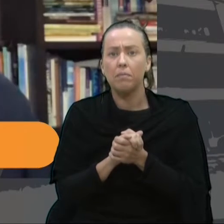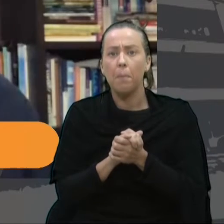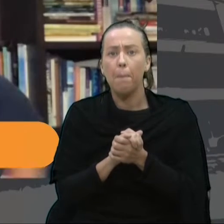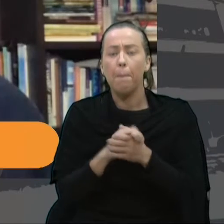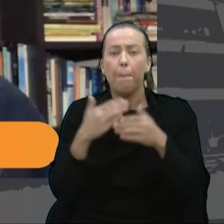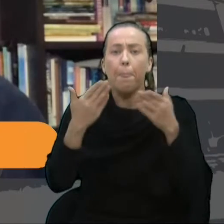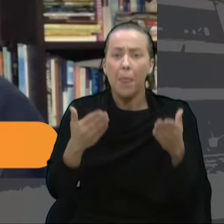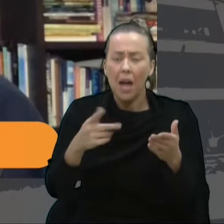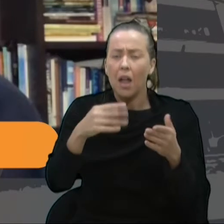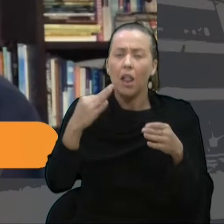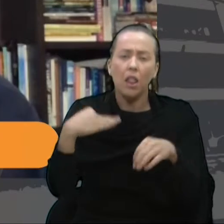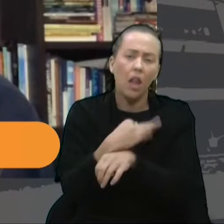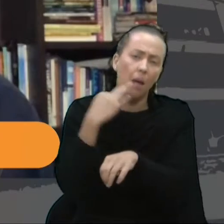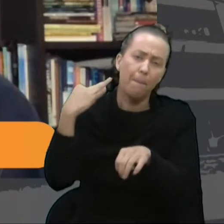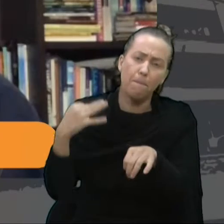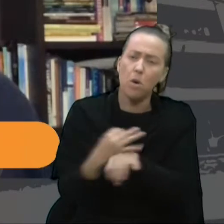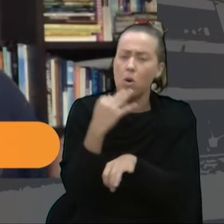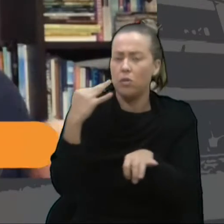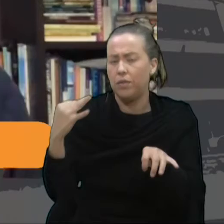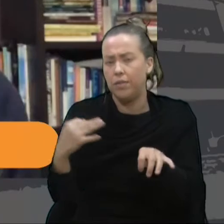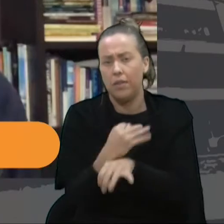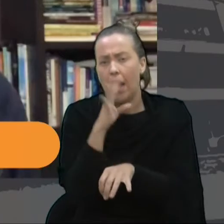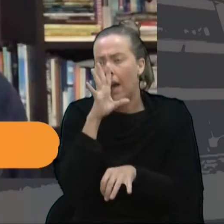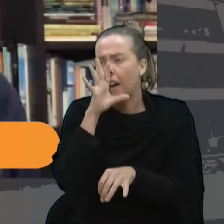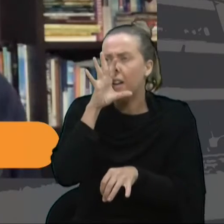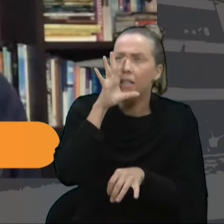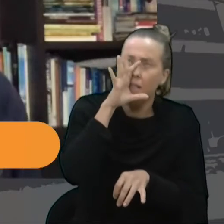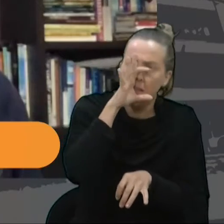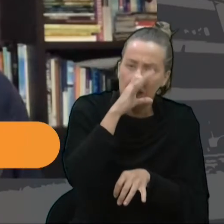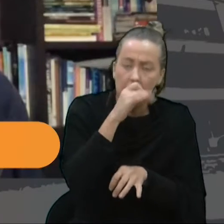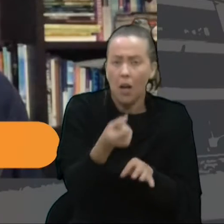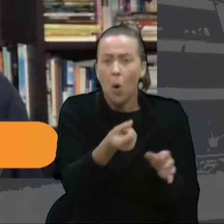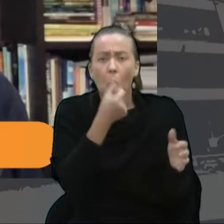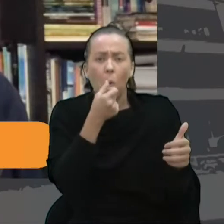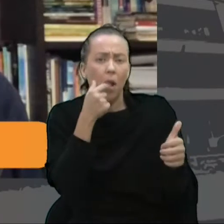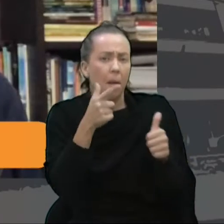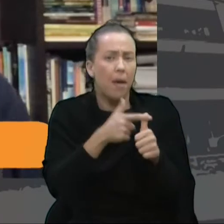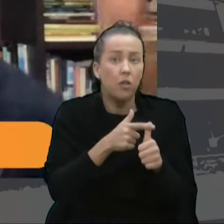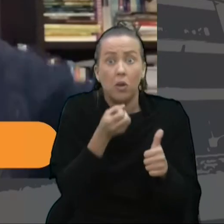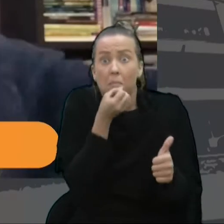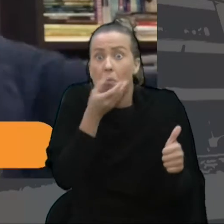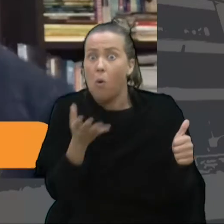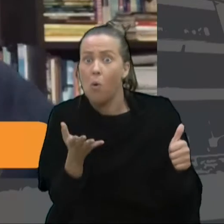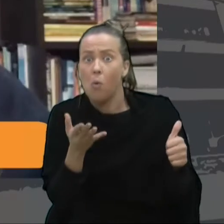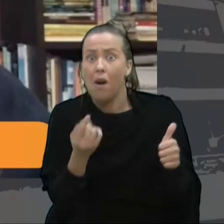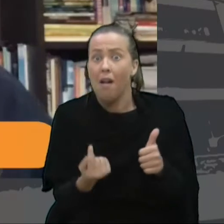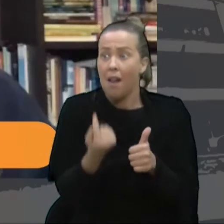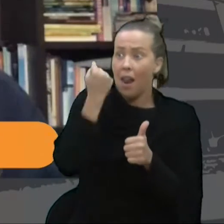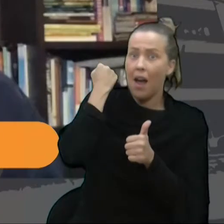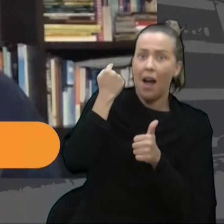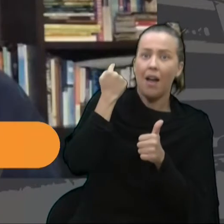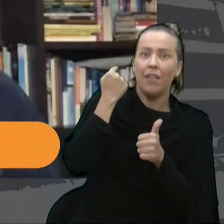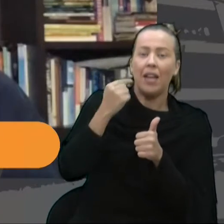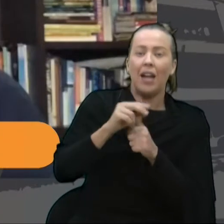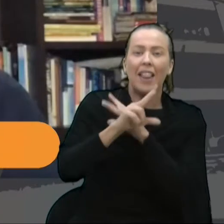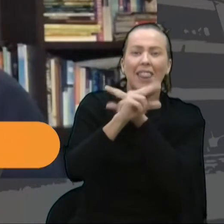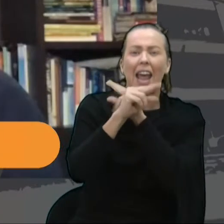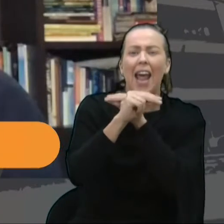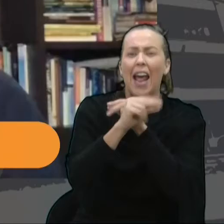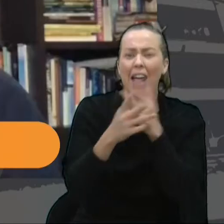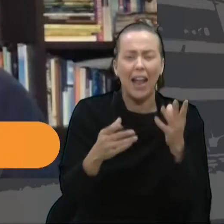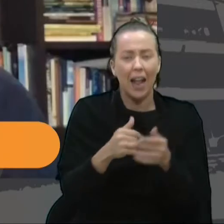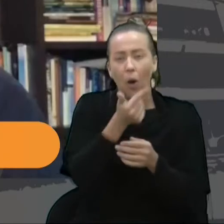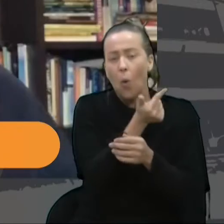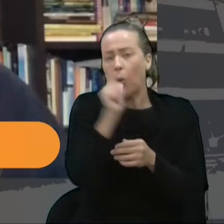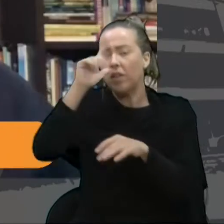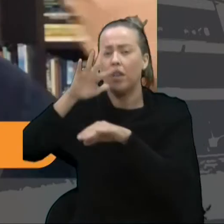Mas há uma teimosia, eu não sei porquê, um remédio que de repente era bom, lá no tempo da dengue ou no tempo de uma